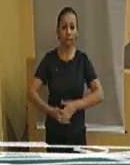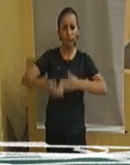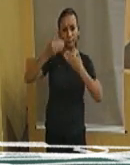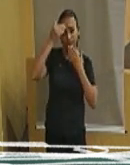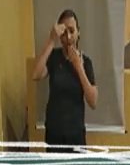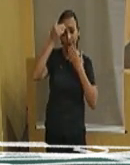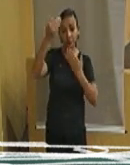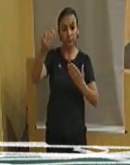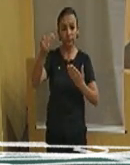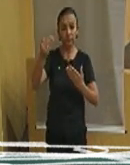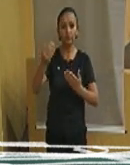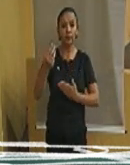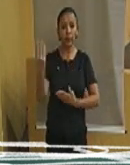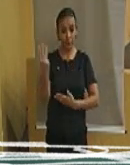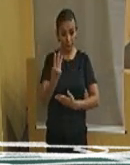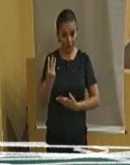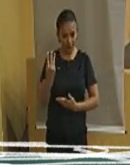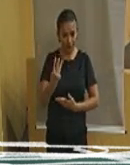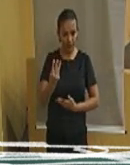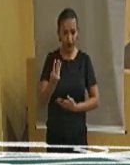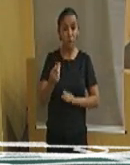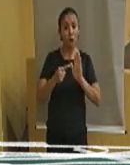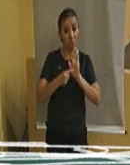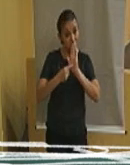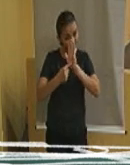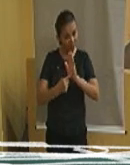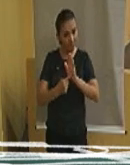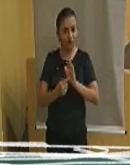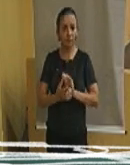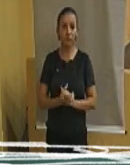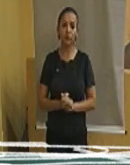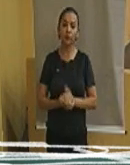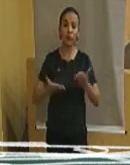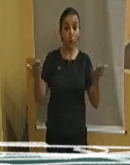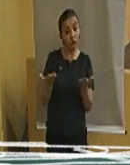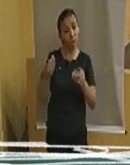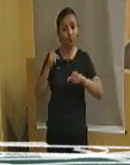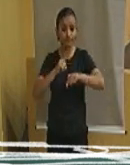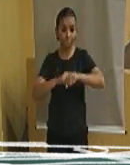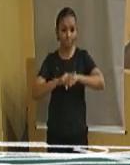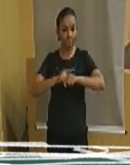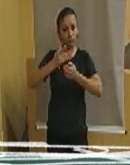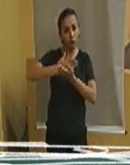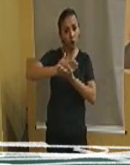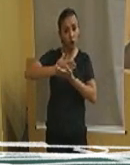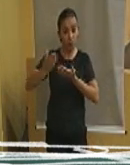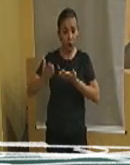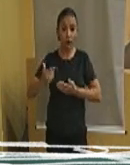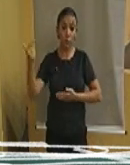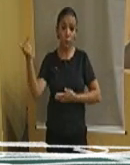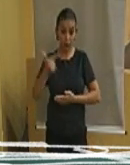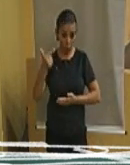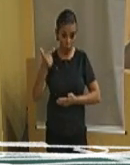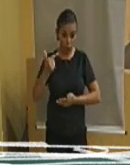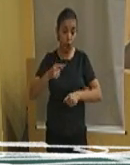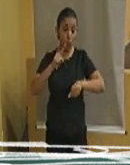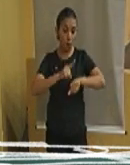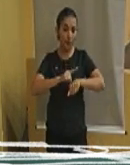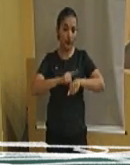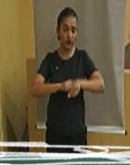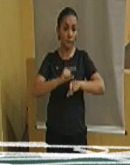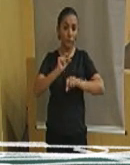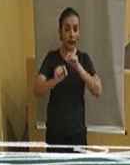Agradecemos, então, aos três candidatos por suas apresentações. Neste momento, daremos início, então, ao segundo bloco, em que